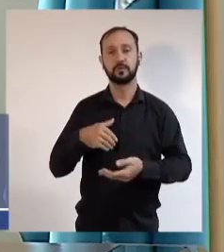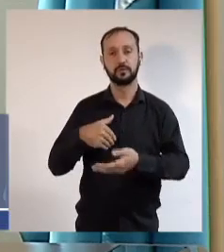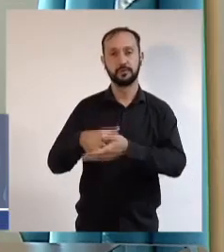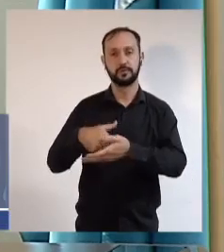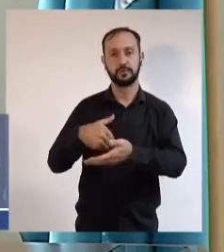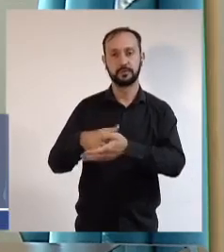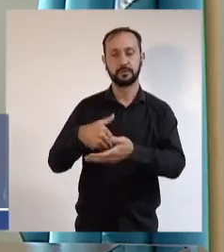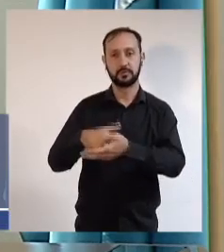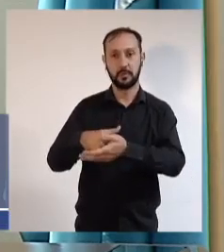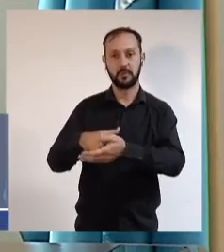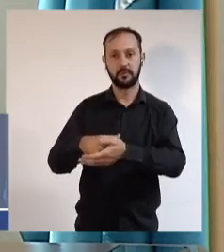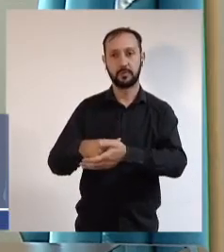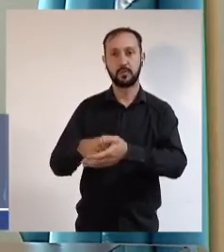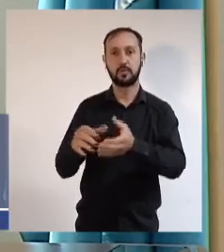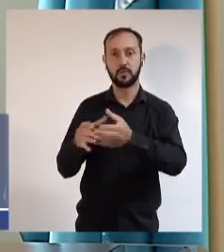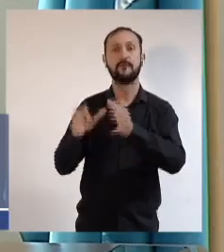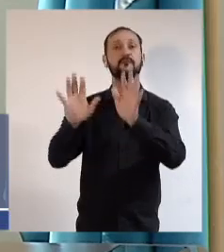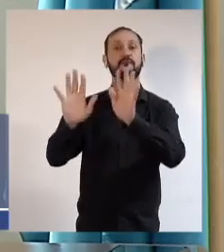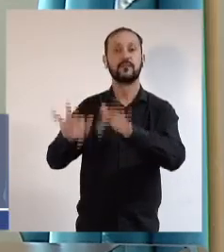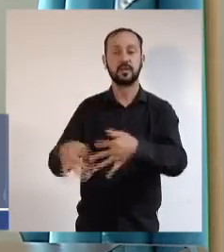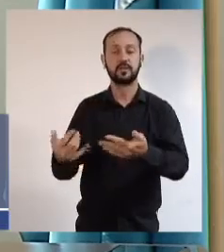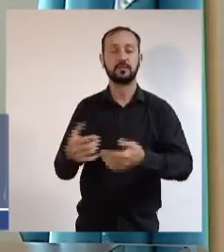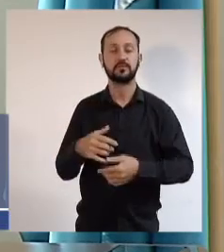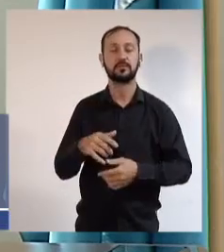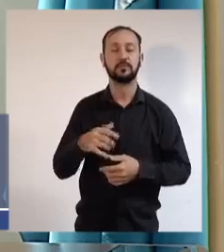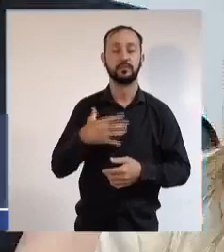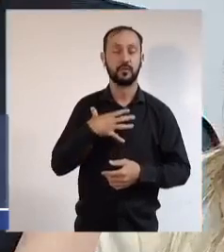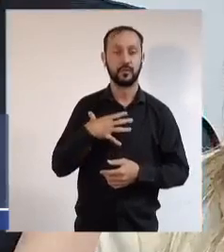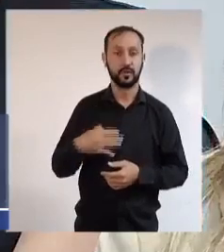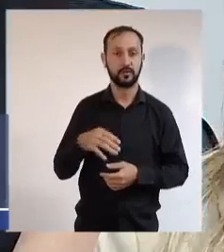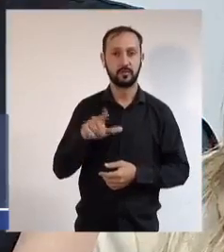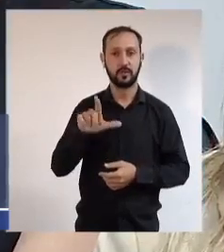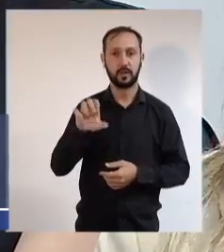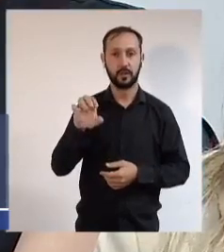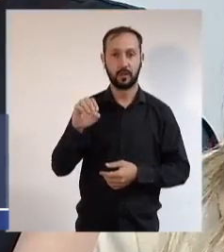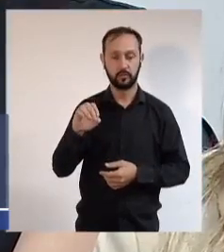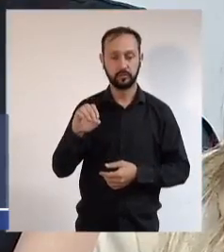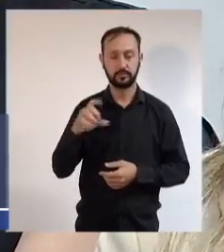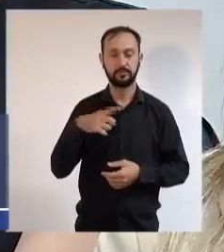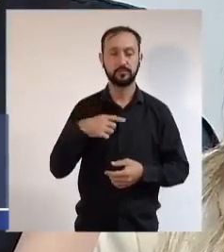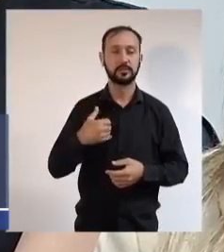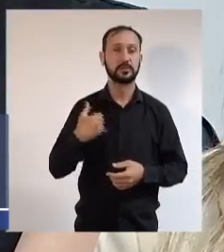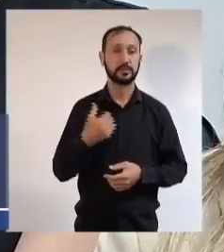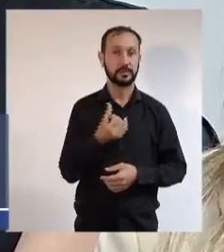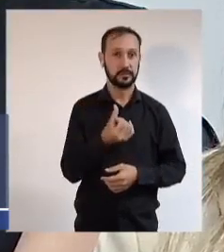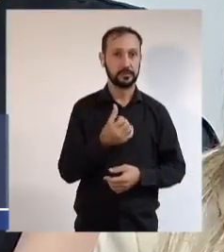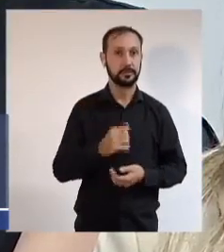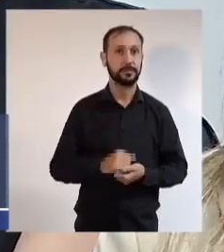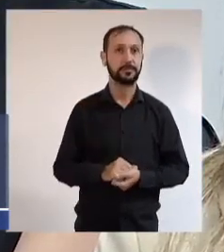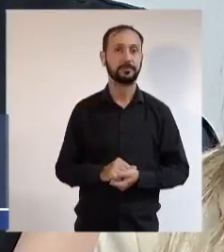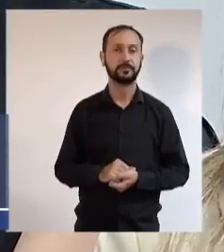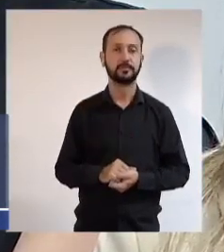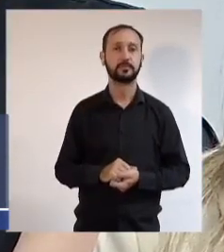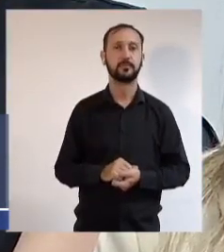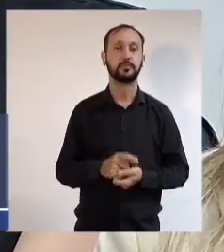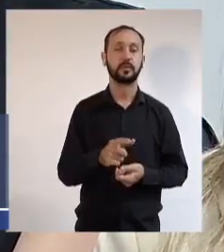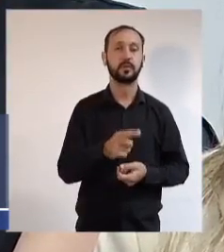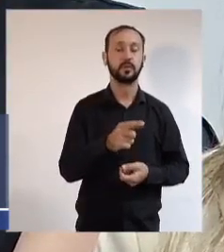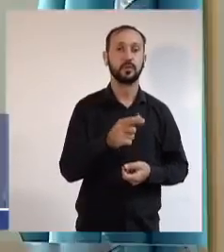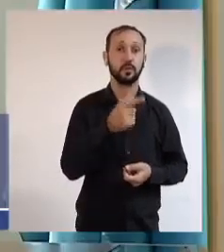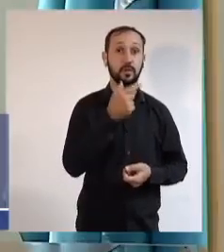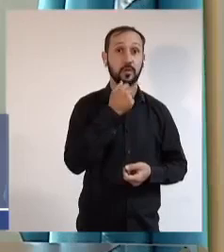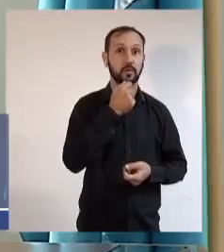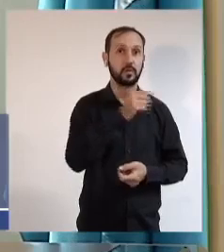uri léo tem seis anos ea tática do técnico